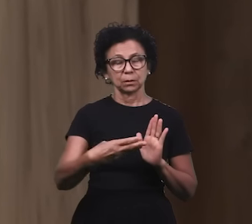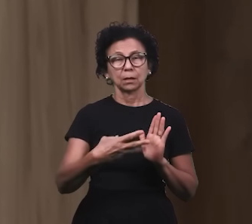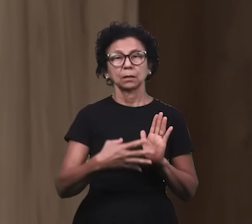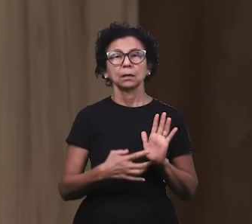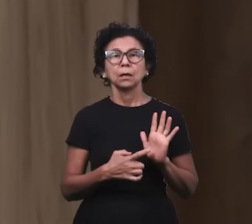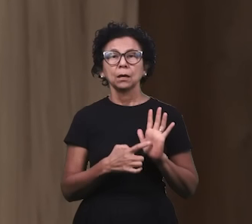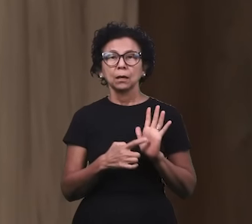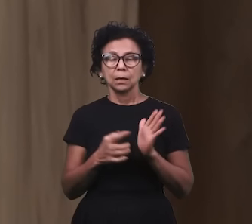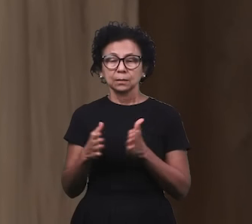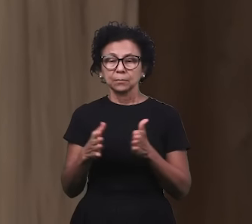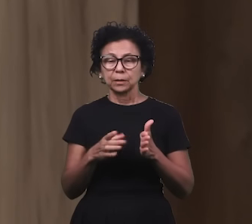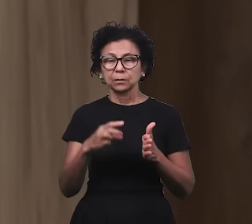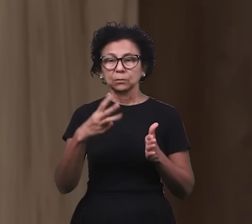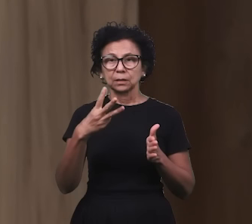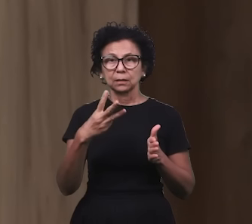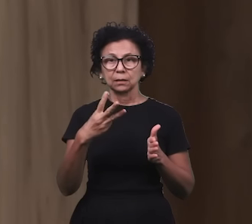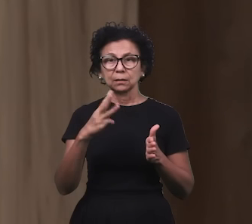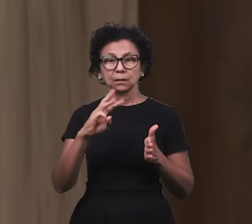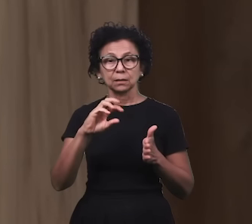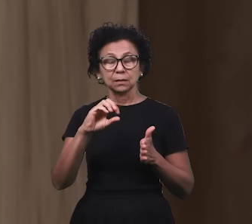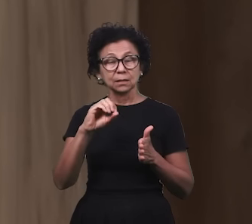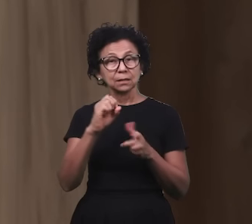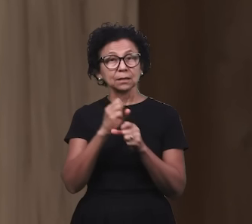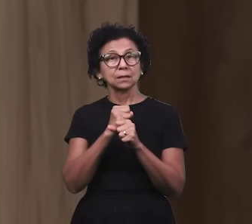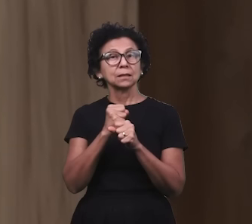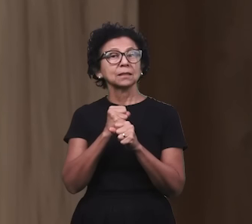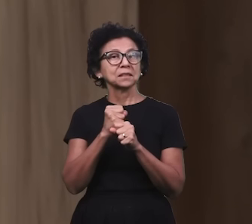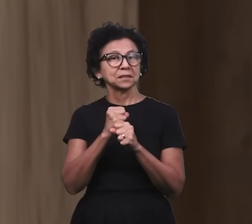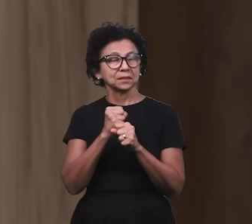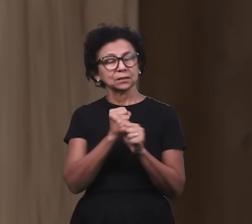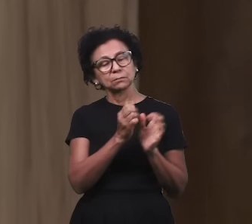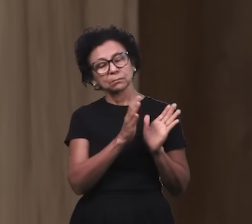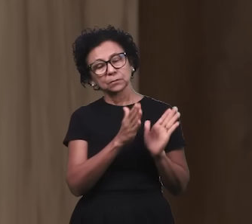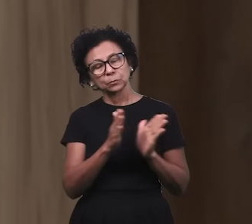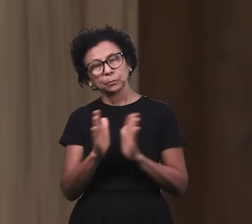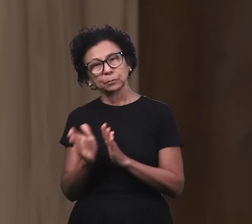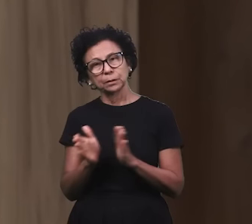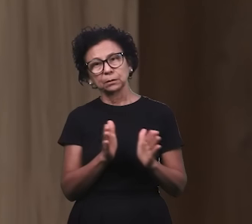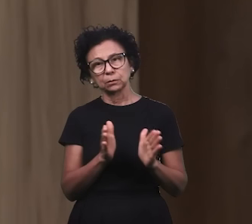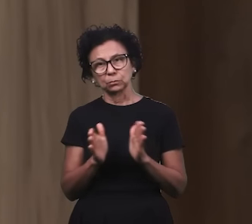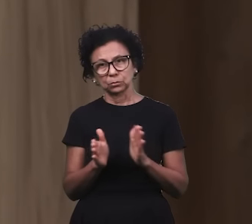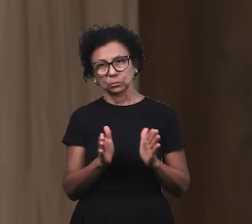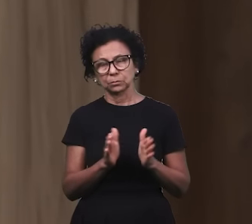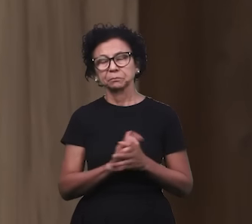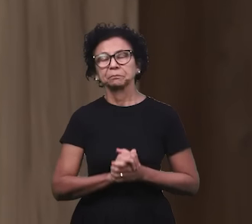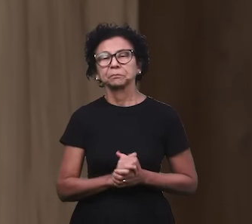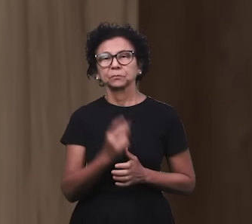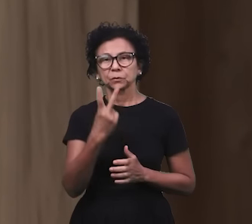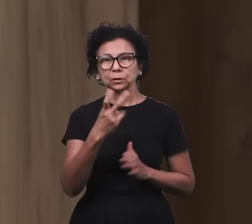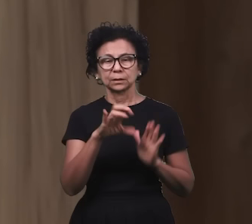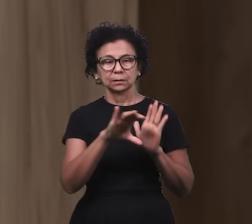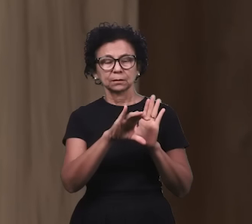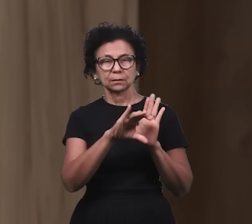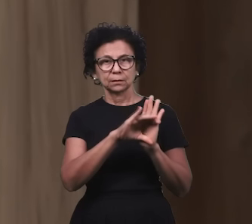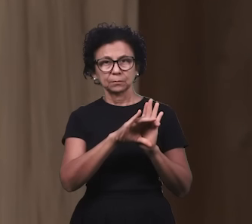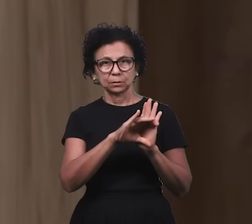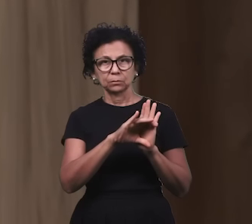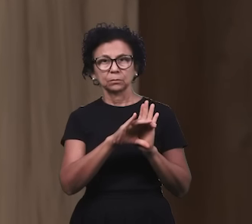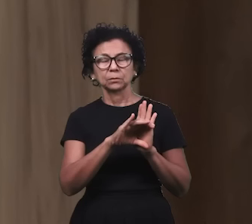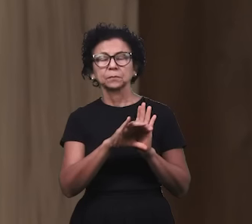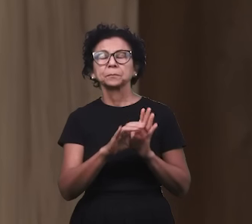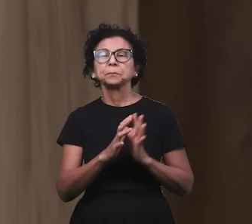passados 30 anos, né? São transcorridos 30 anos entre esses dois capítulos. E tudo que se